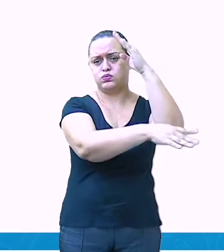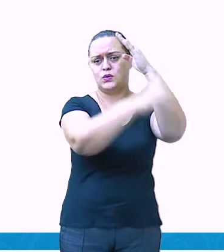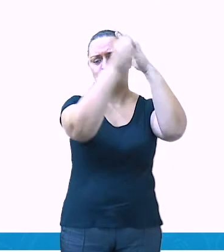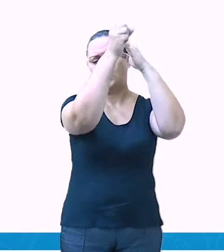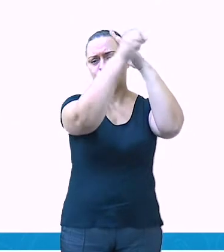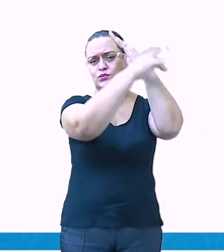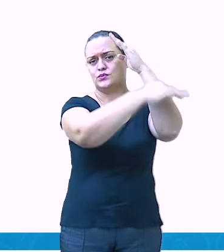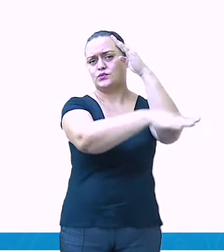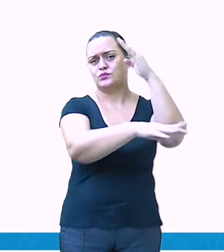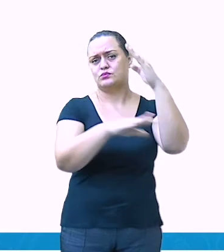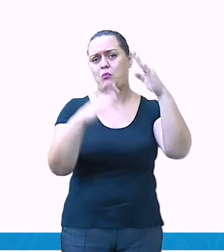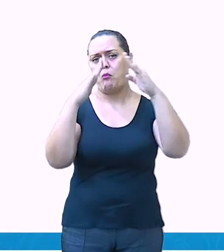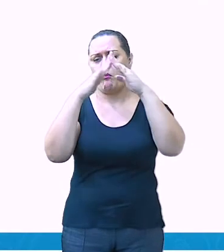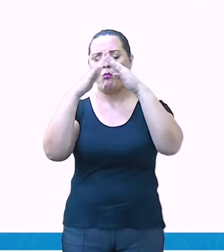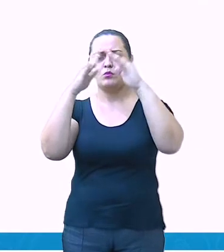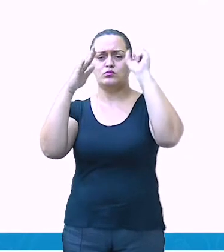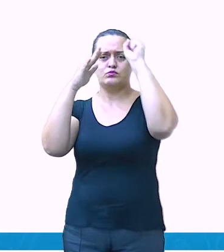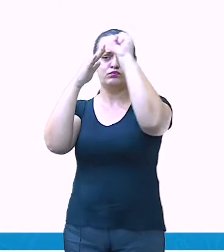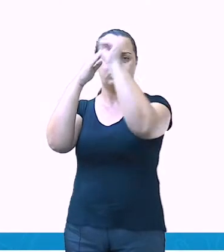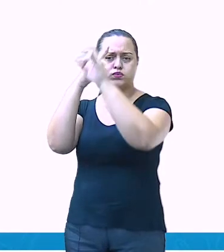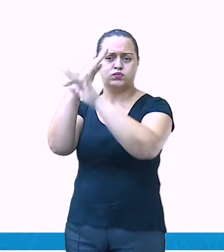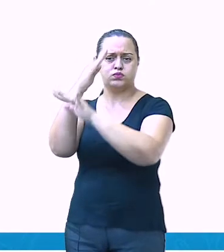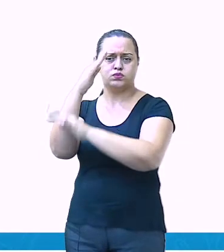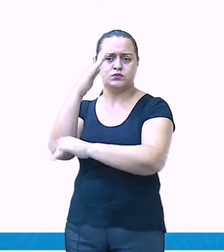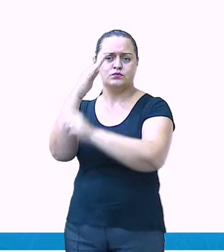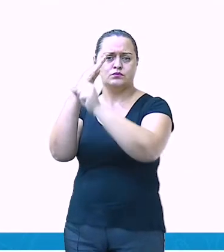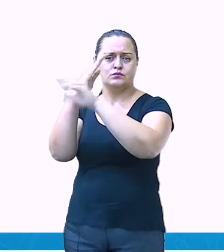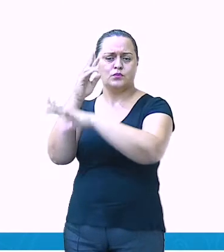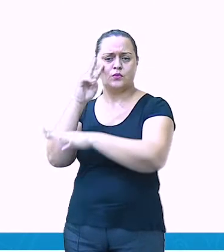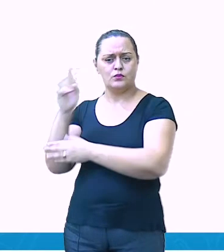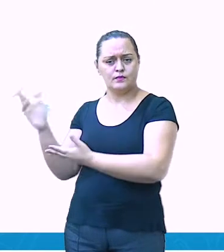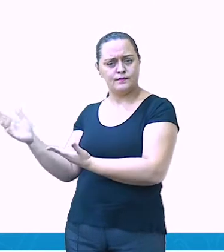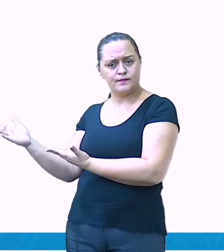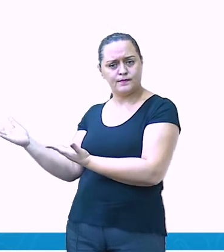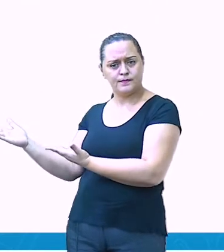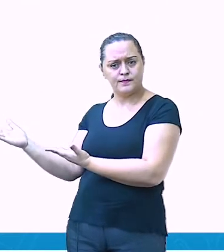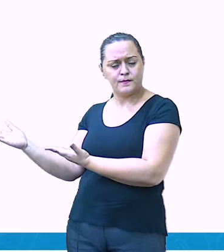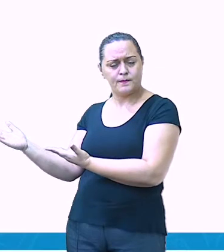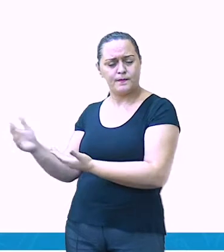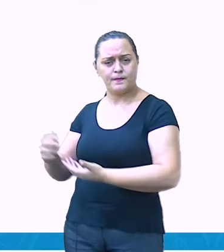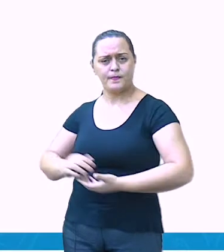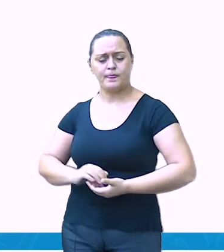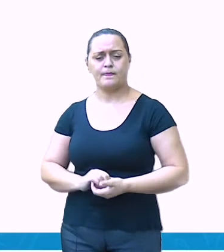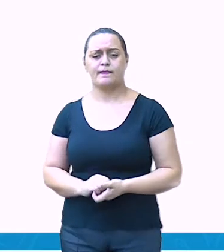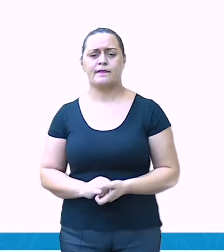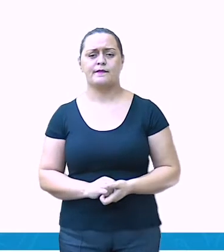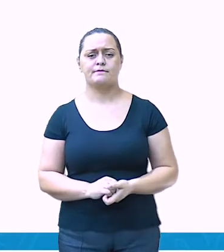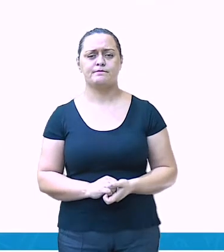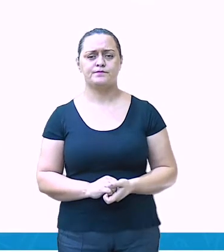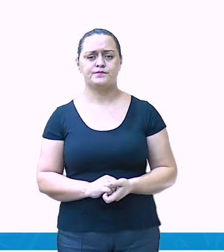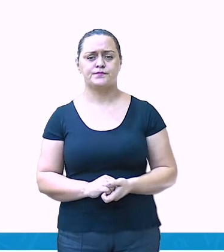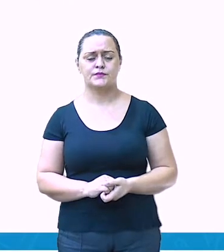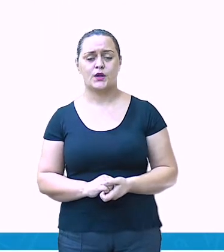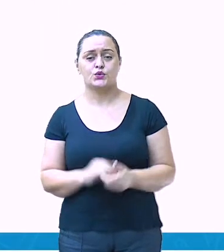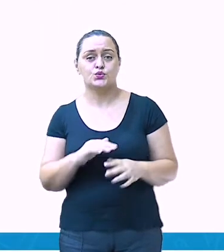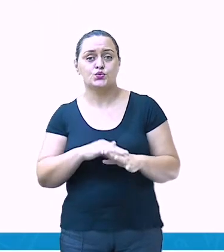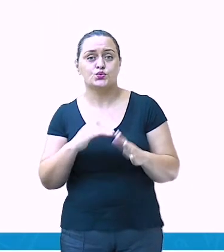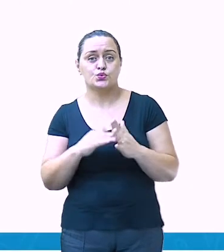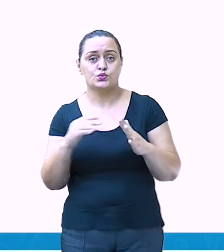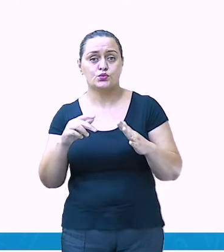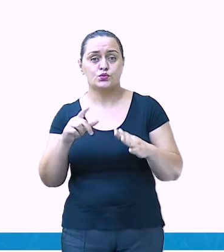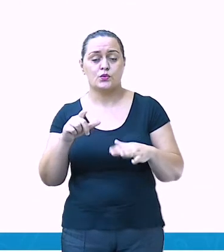que existia, né, em um morrado. Quando isso tudo se move,